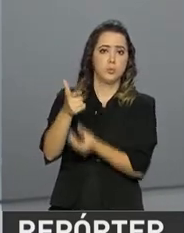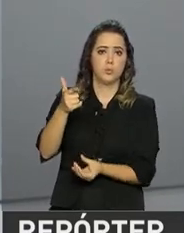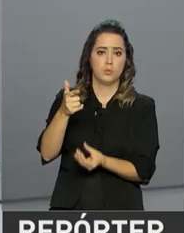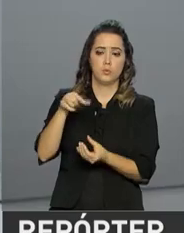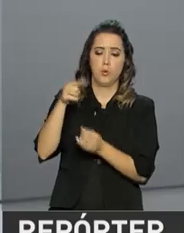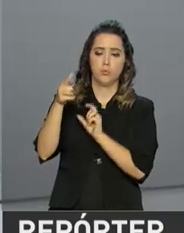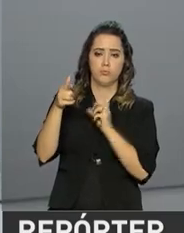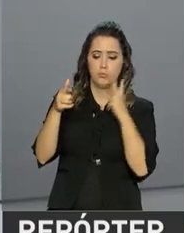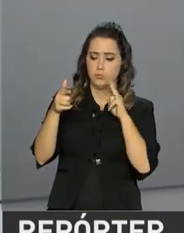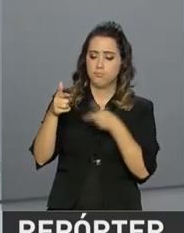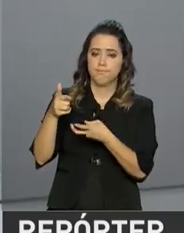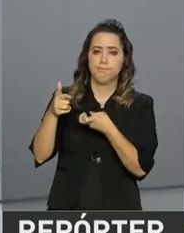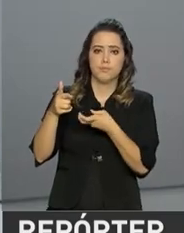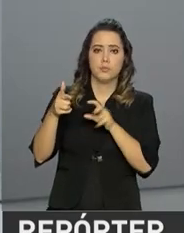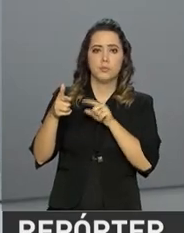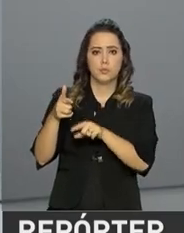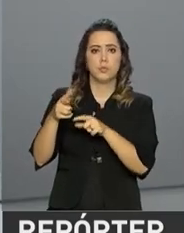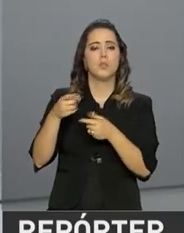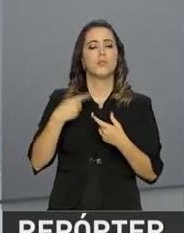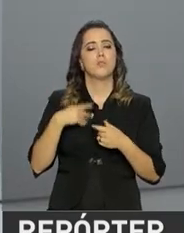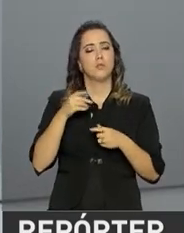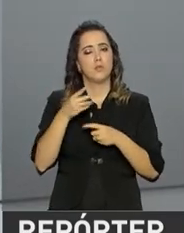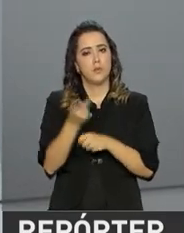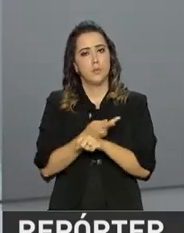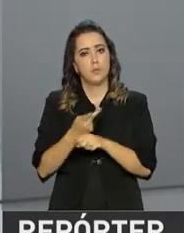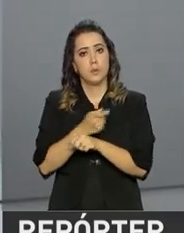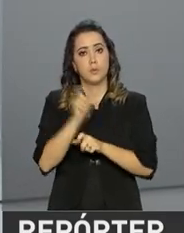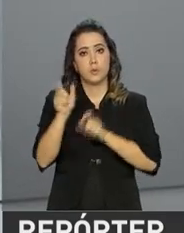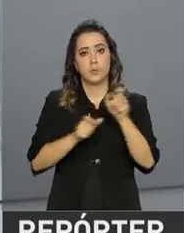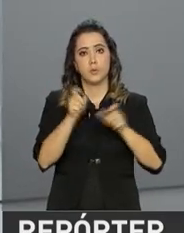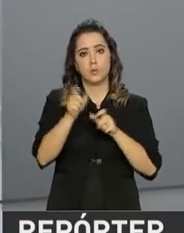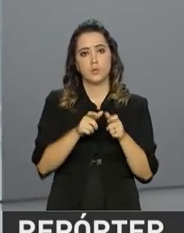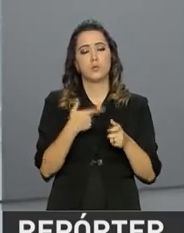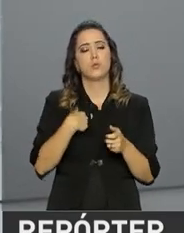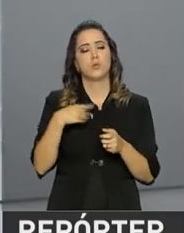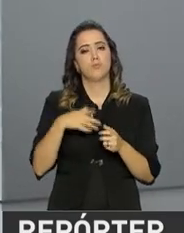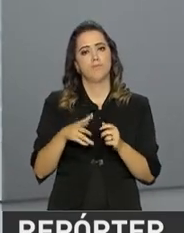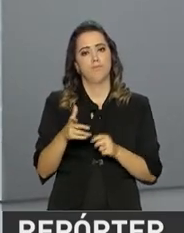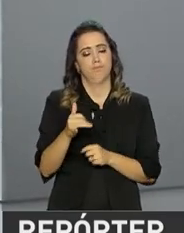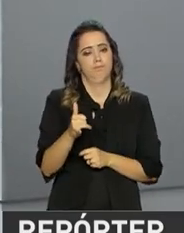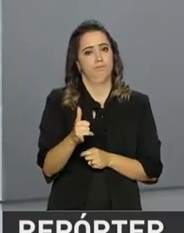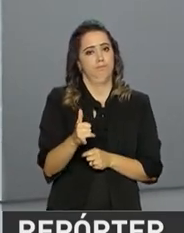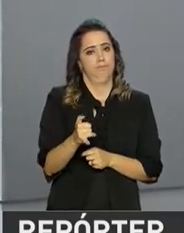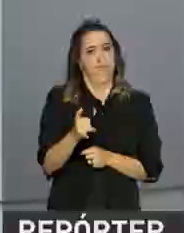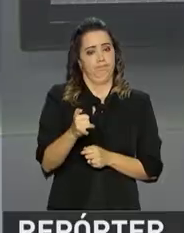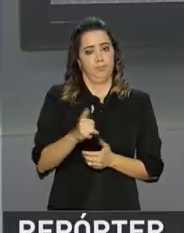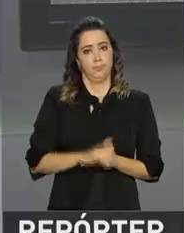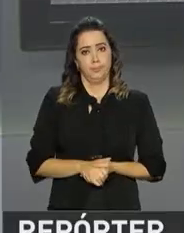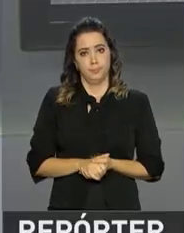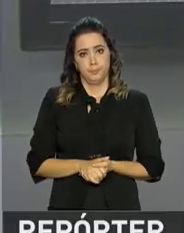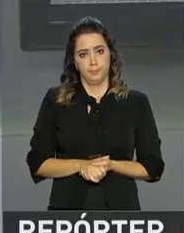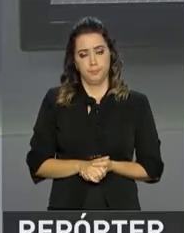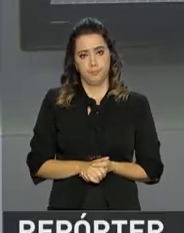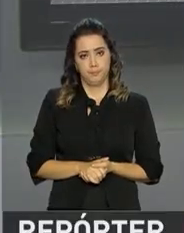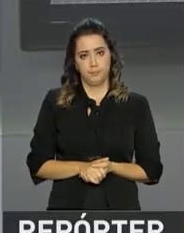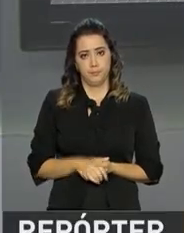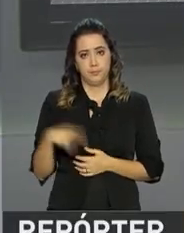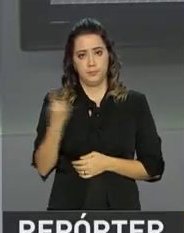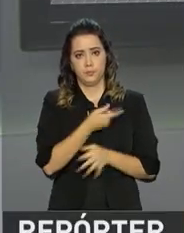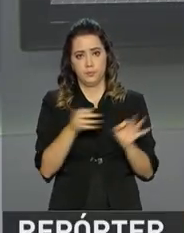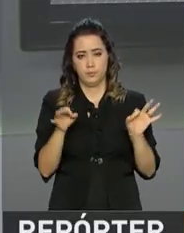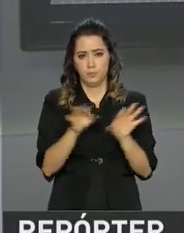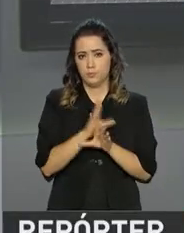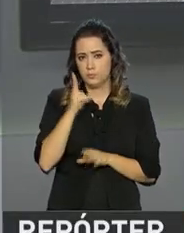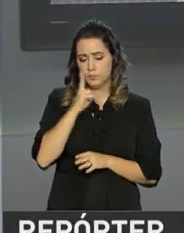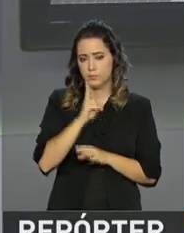serão colocados em um banco de dados em busca de identificar os autores do crime no Rio de Janeiro. Nós ficamos por aqui. Você pode